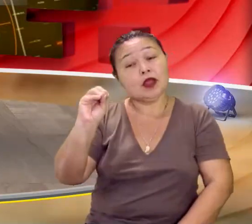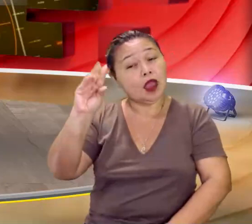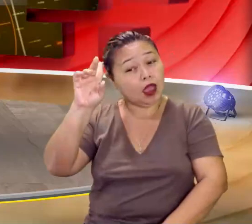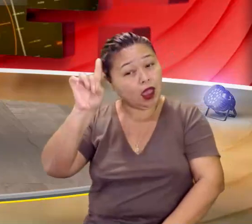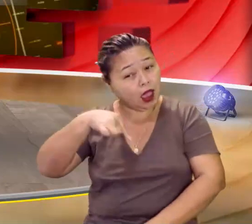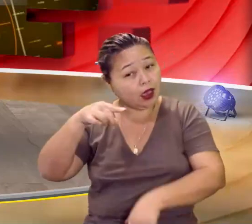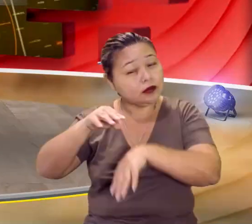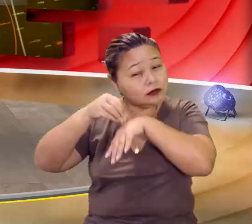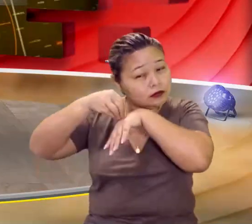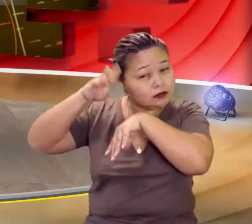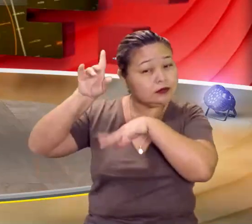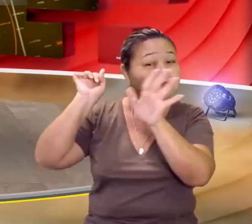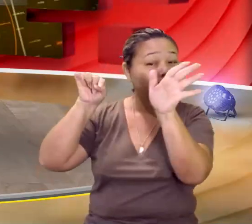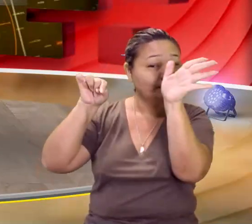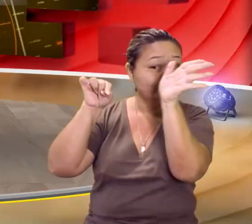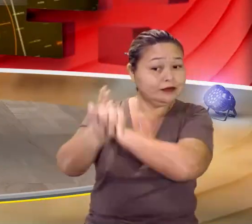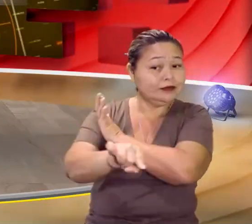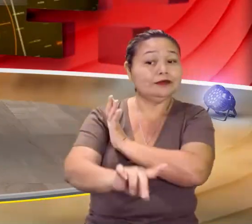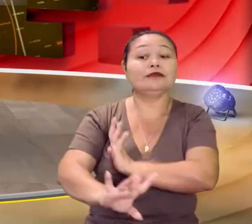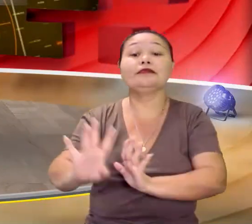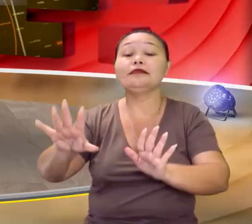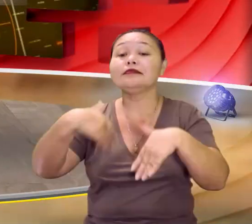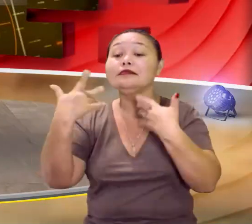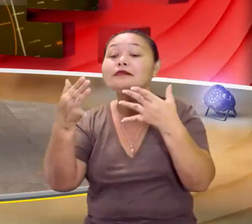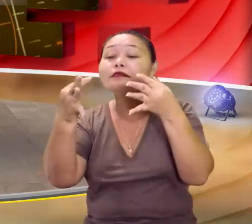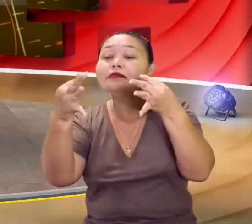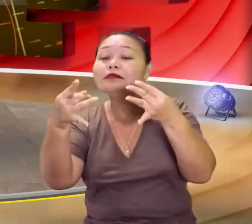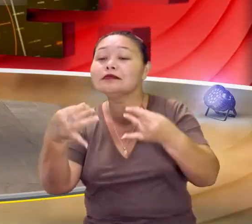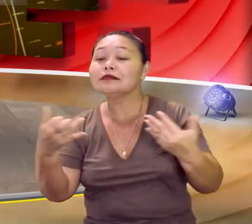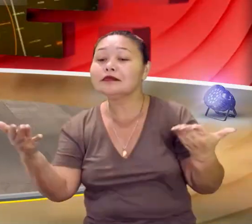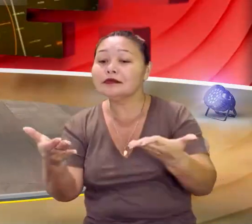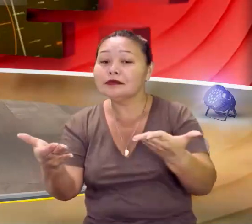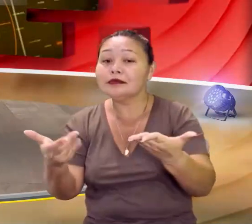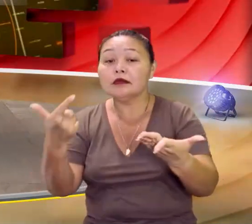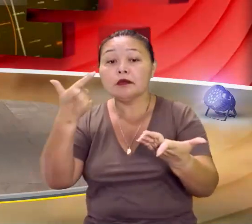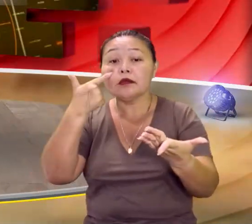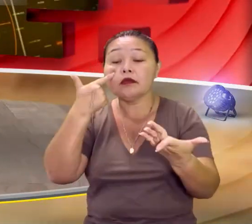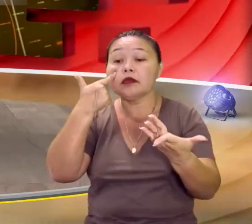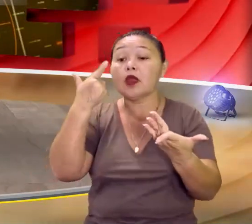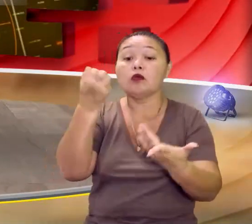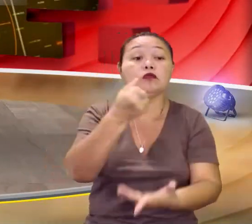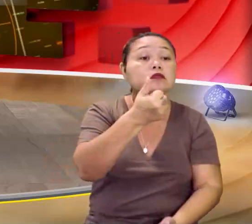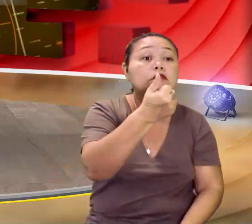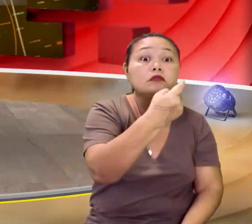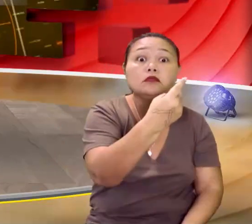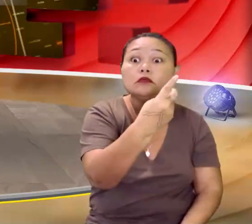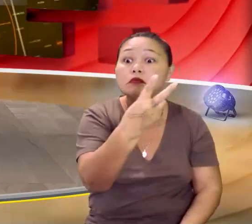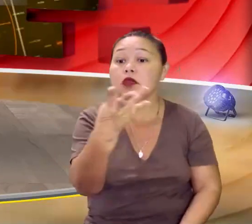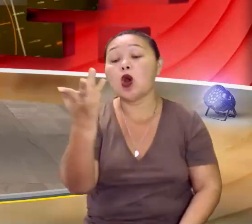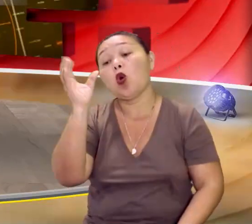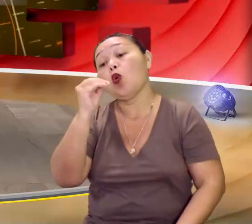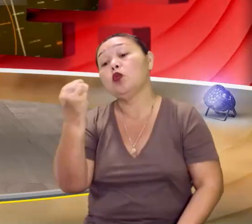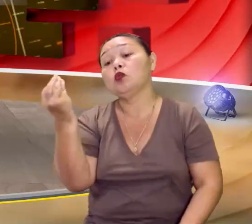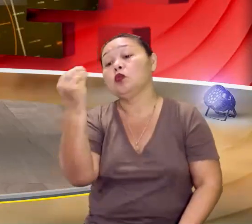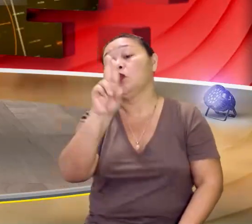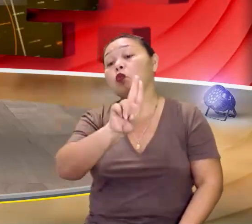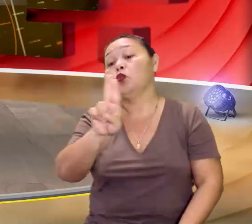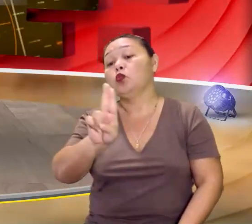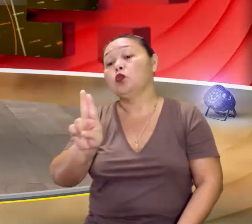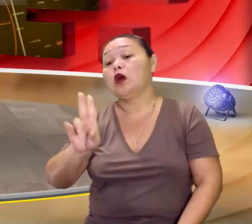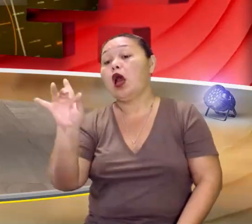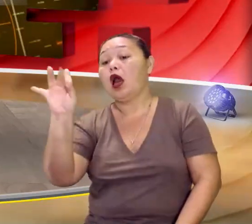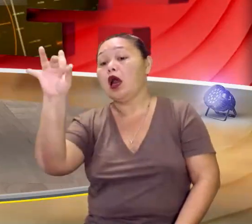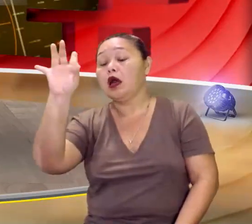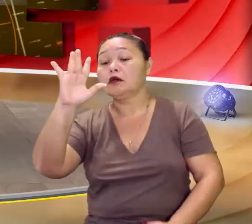questão. E o grande detalhe agora é o seguinte: se nós fôssemos enumerar ou enunciar o nome de